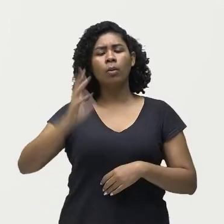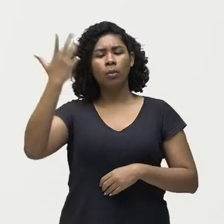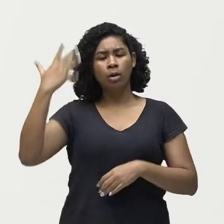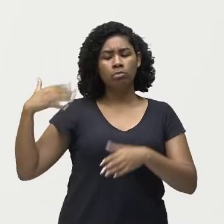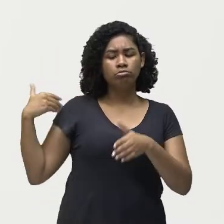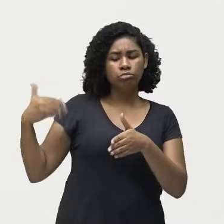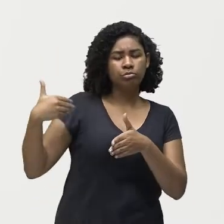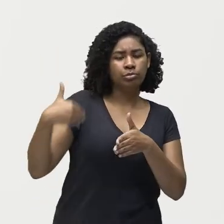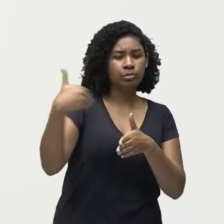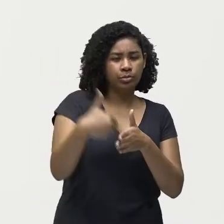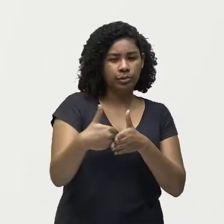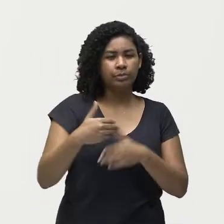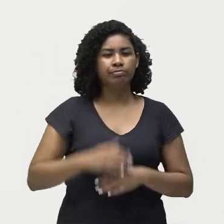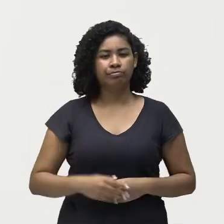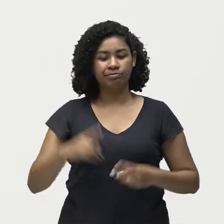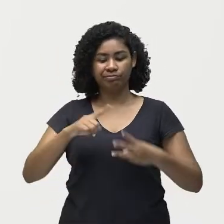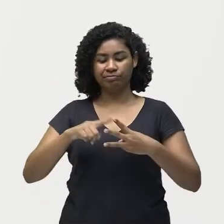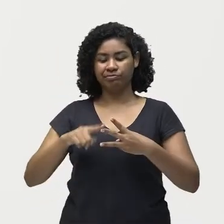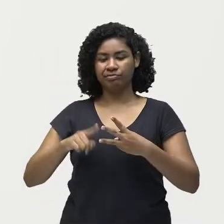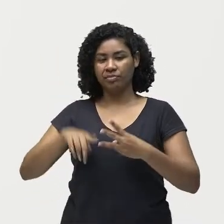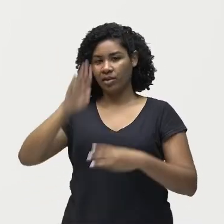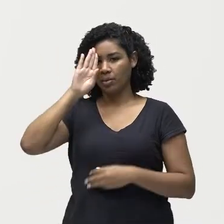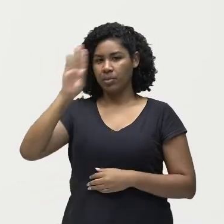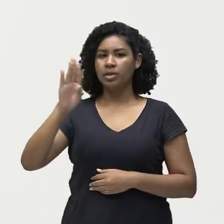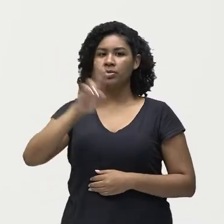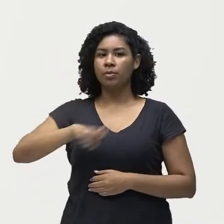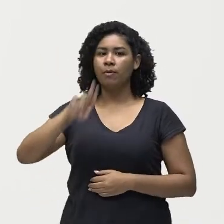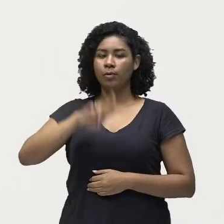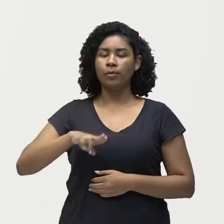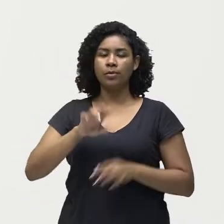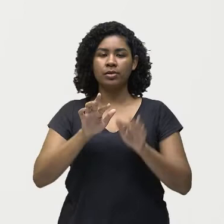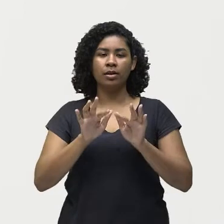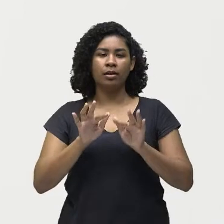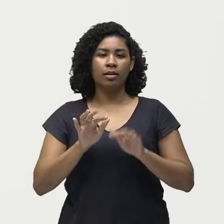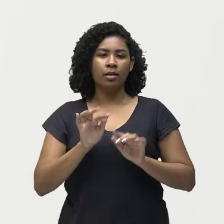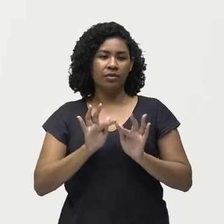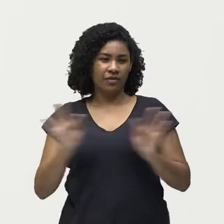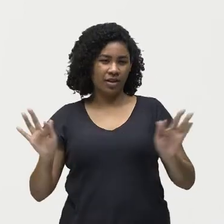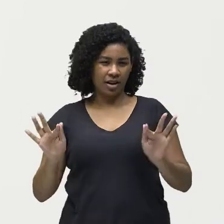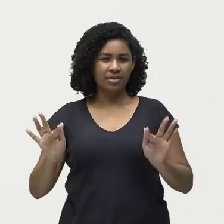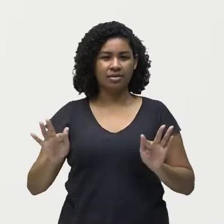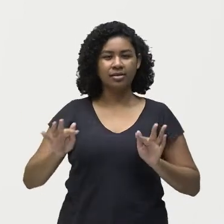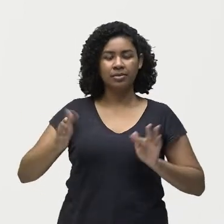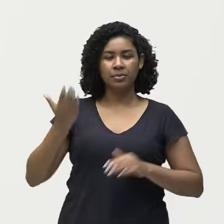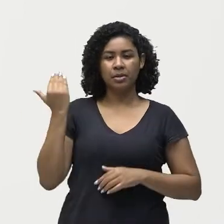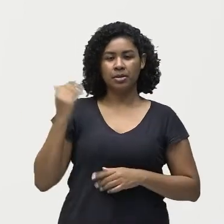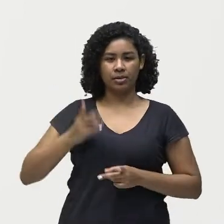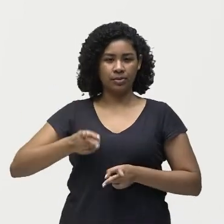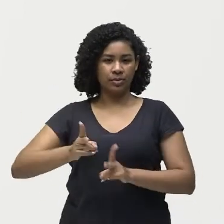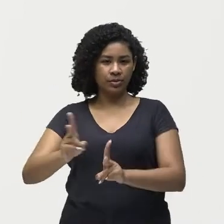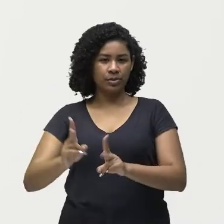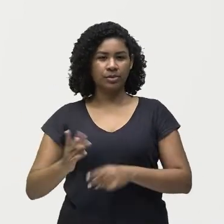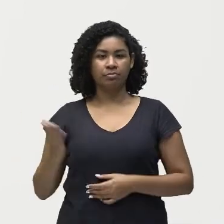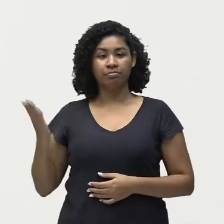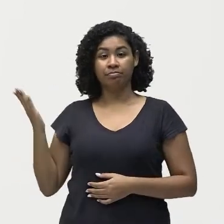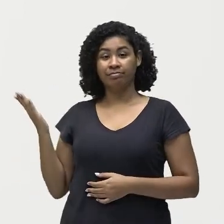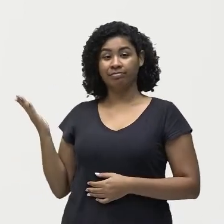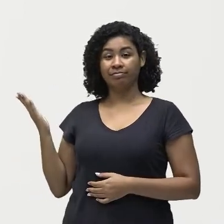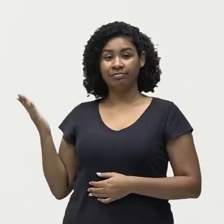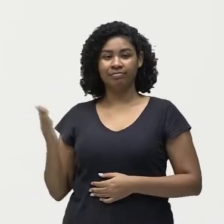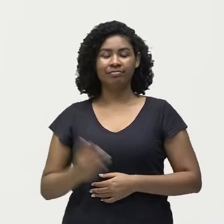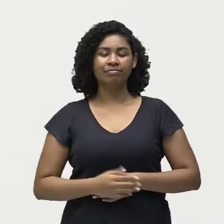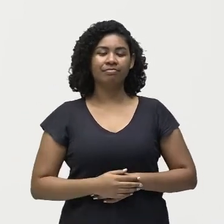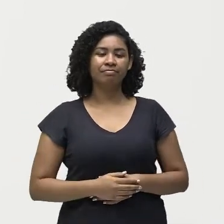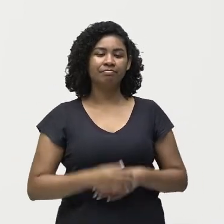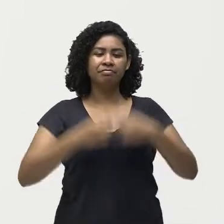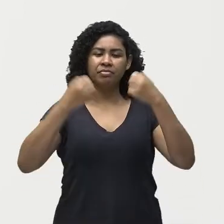usos principais do past continuous, né? Descrever uma ação que estava em andamento, descrever ações simultâneas e fazer